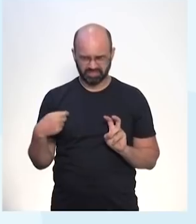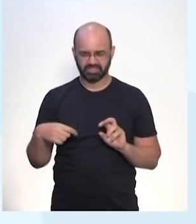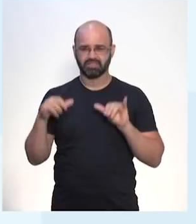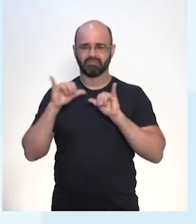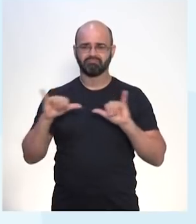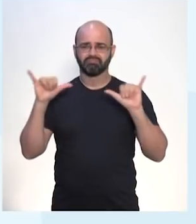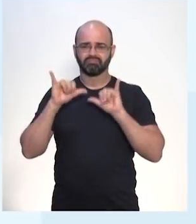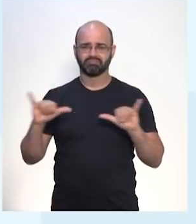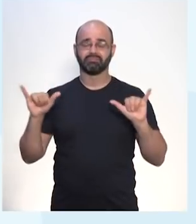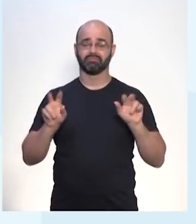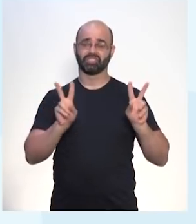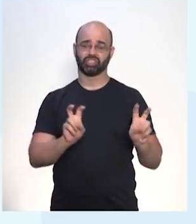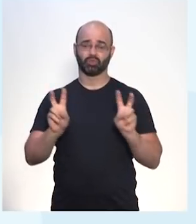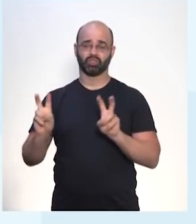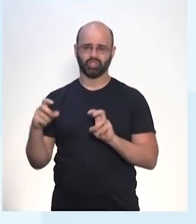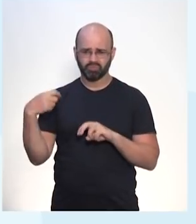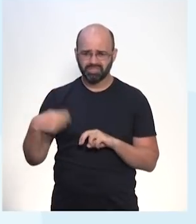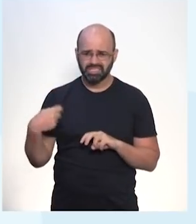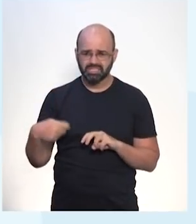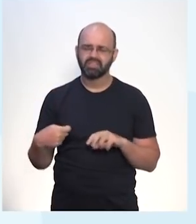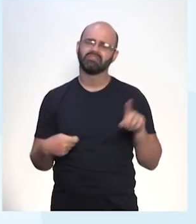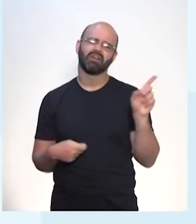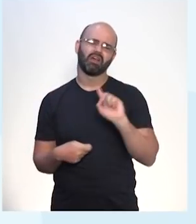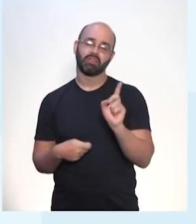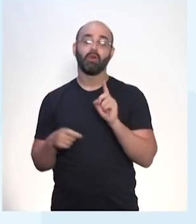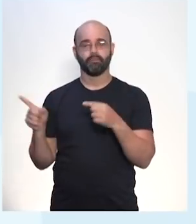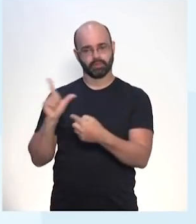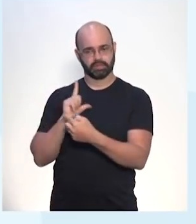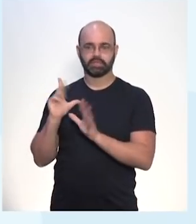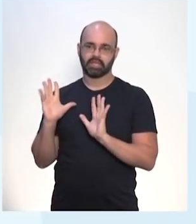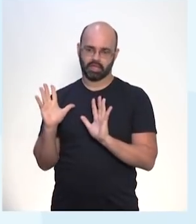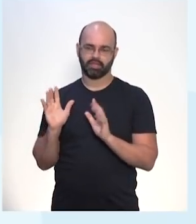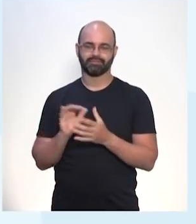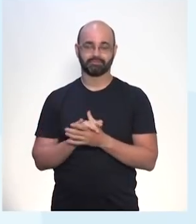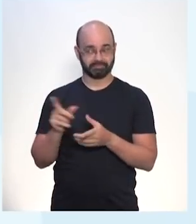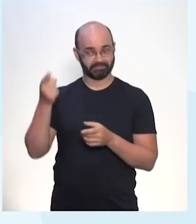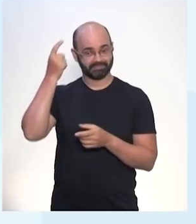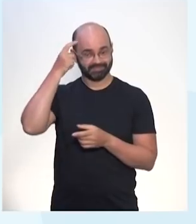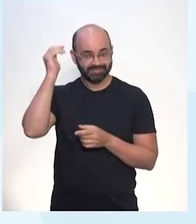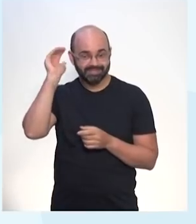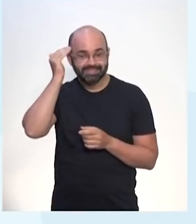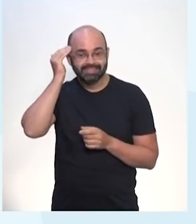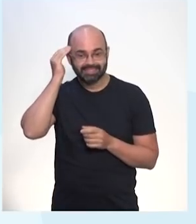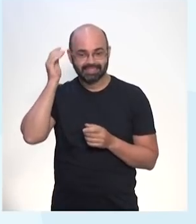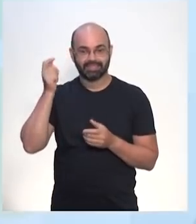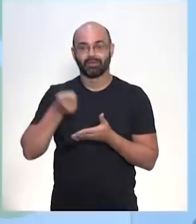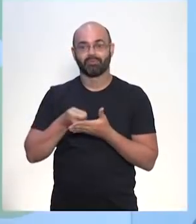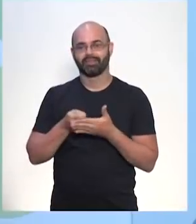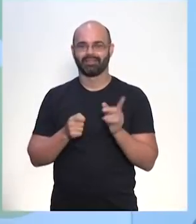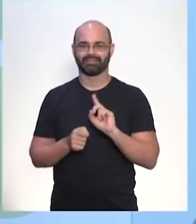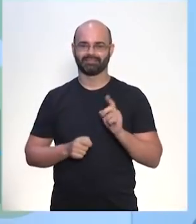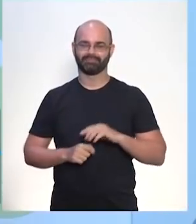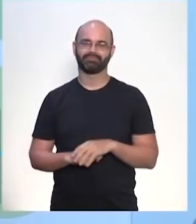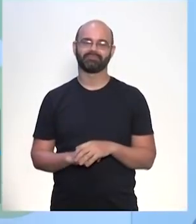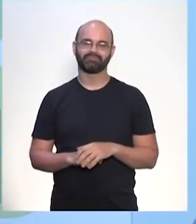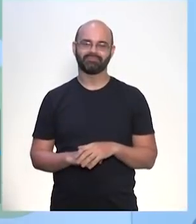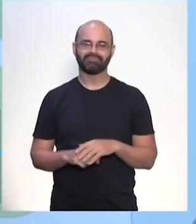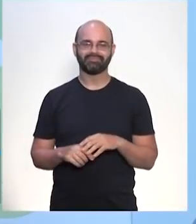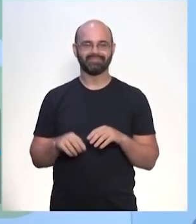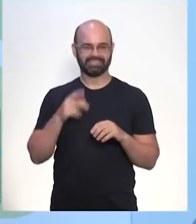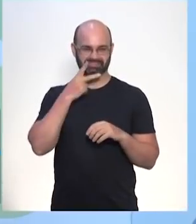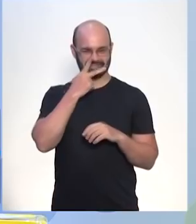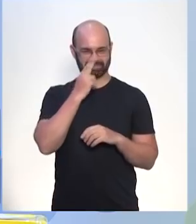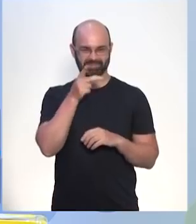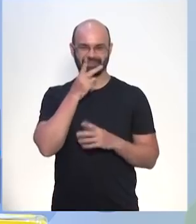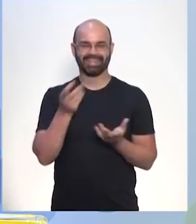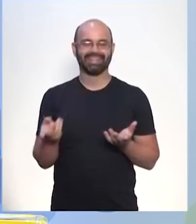anúncio publicitário vai ter um título, mas esse tem. Beleza? Opa, Assunto encerrado? isso, Posso a foca pro próximo? habilitada, Camila, isso mesmo, Olha, a foca habilitada.